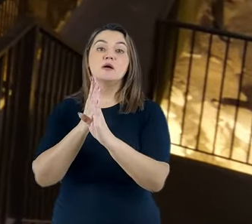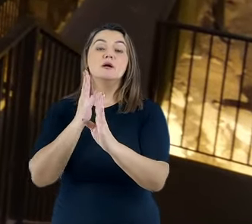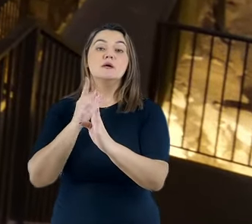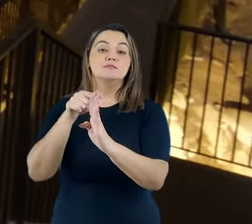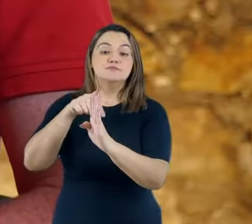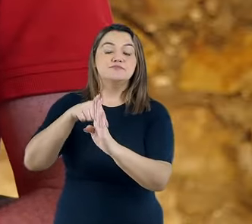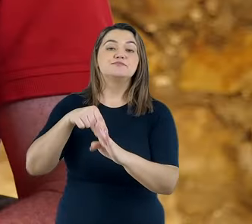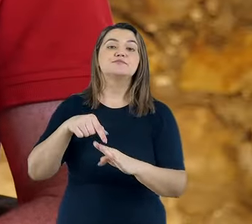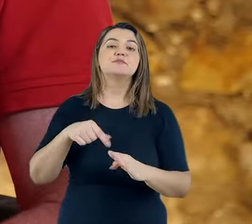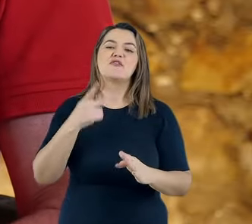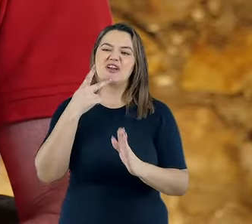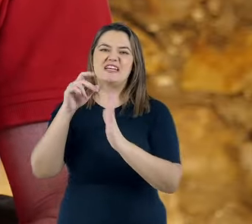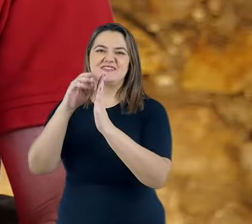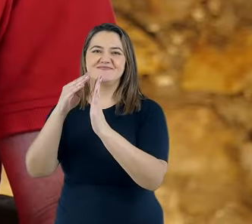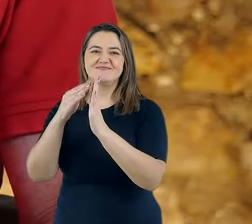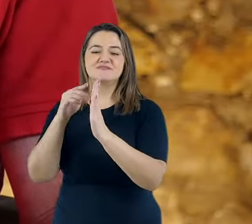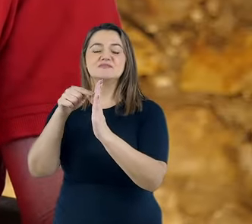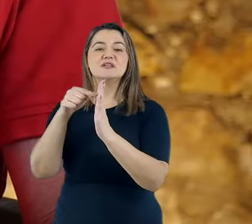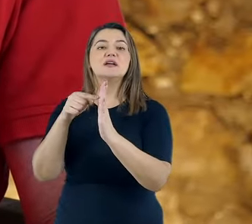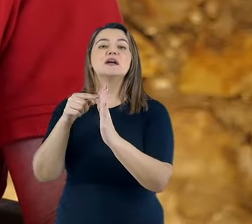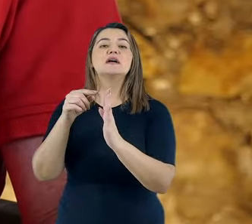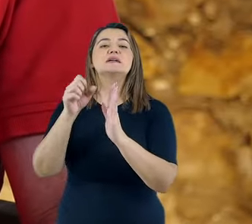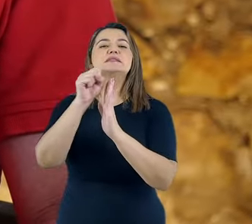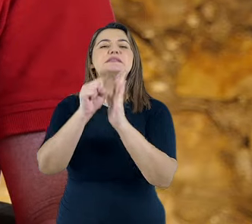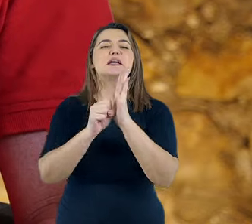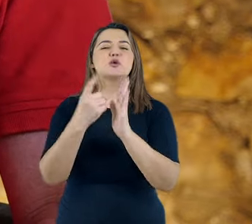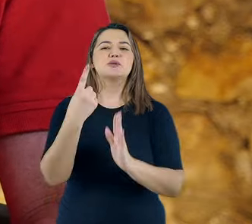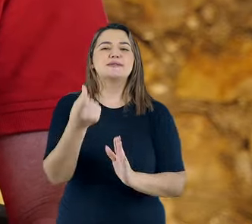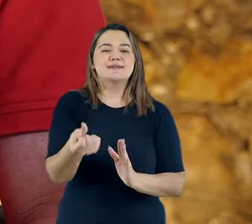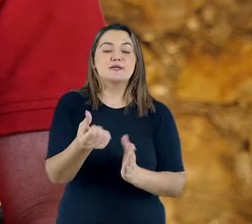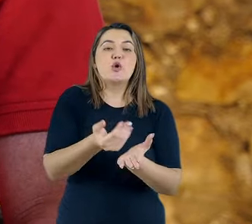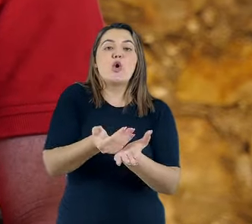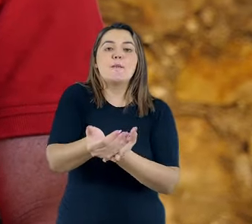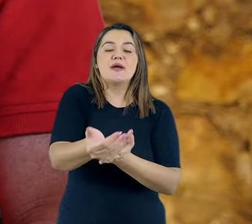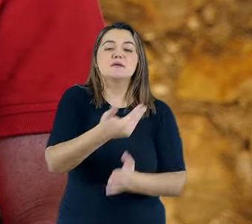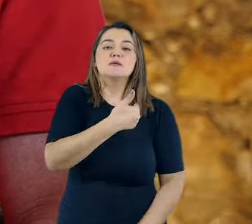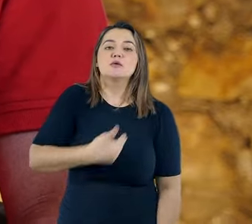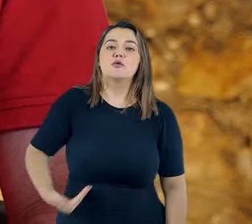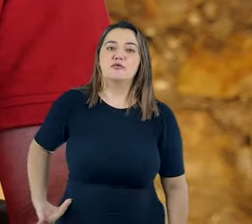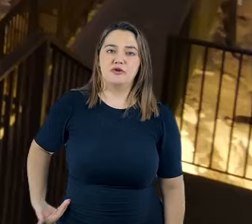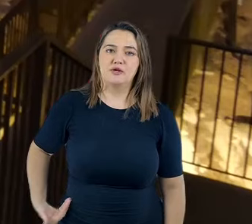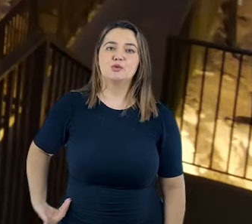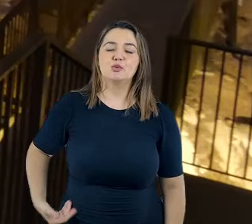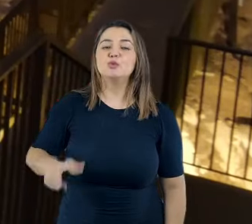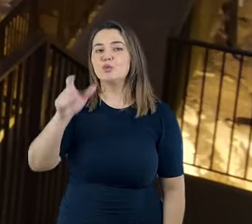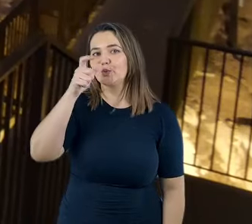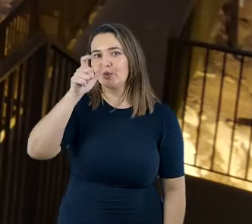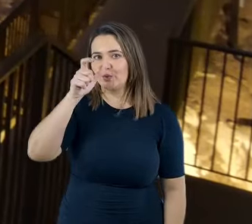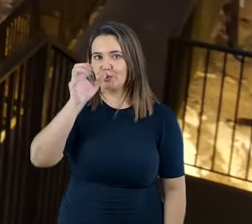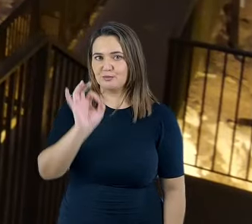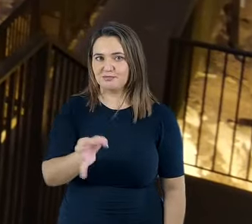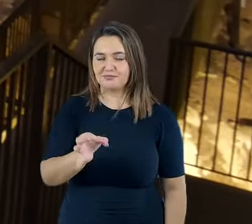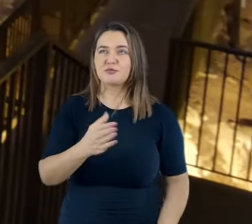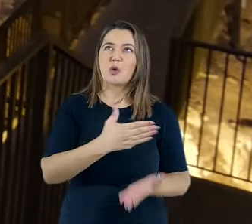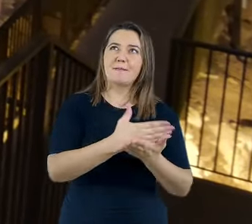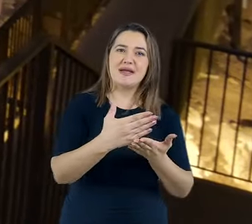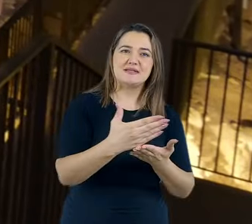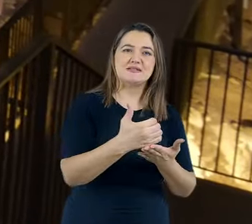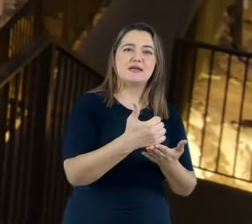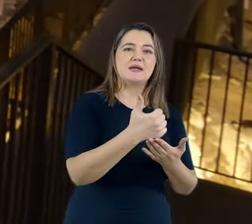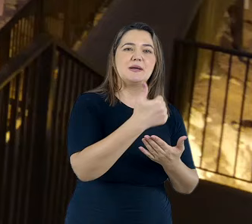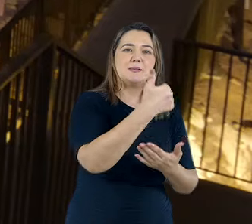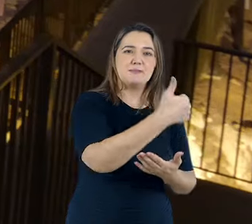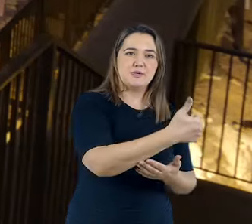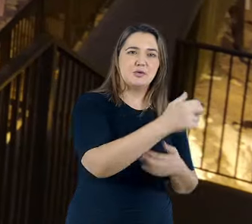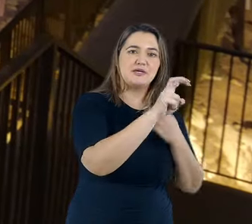mais antigo, já que eu falei do século XVI, é o início do Império Turco Otomano. Como foi colocado aqui, ele começa em 1517,